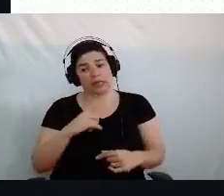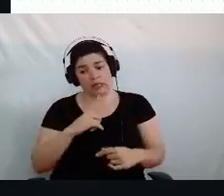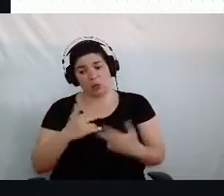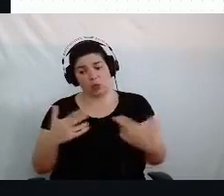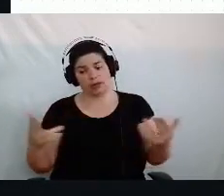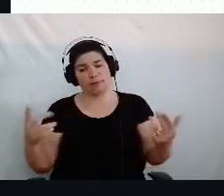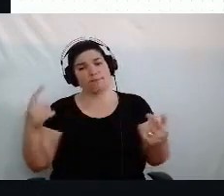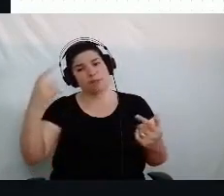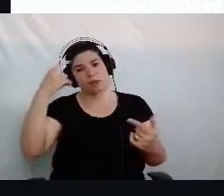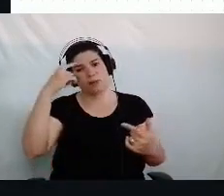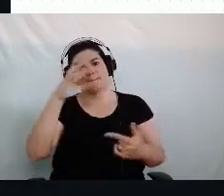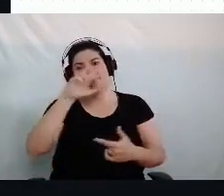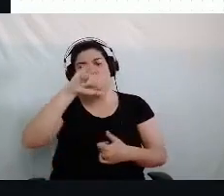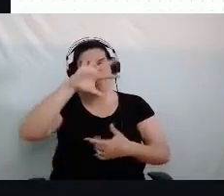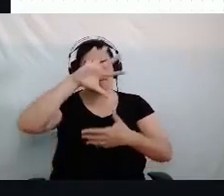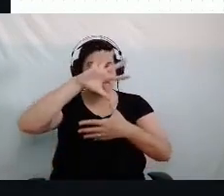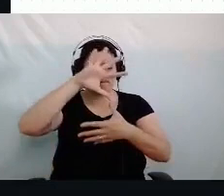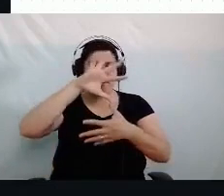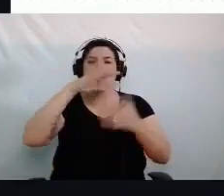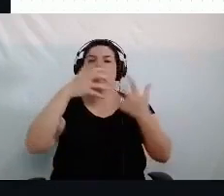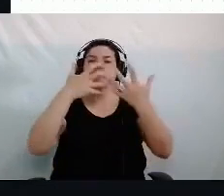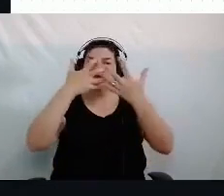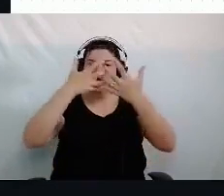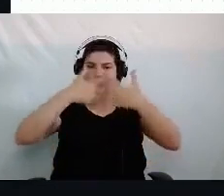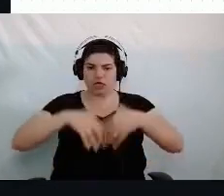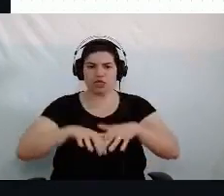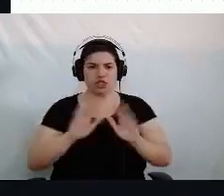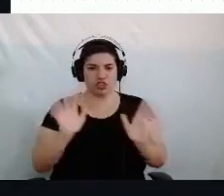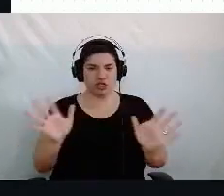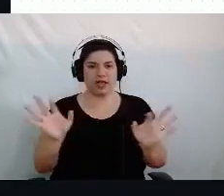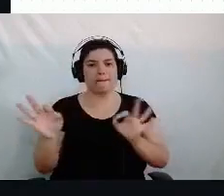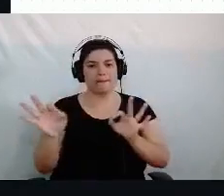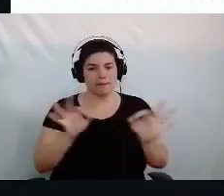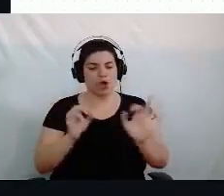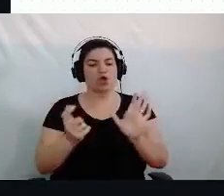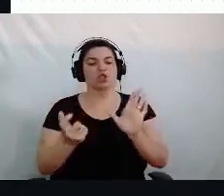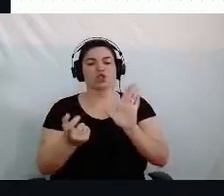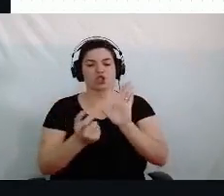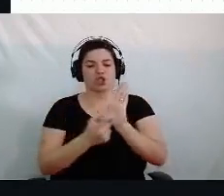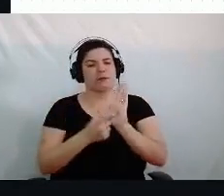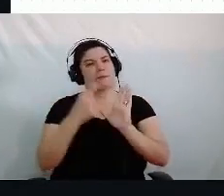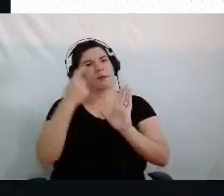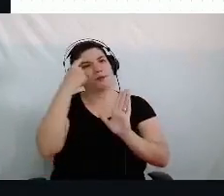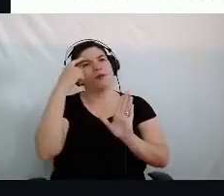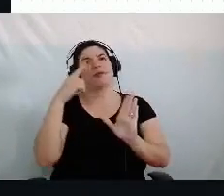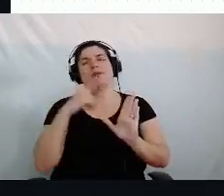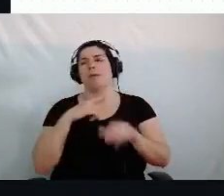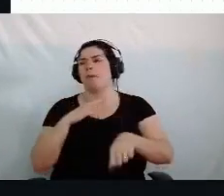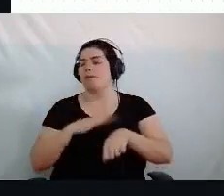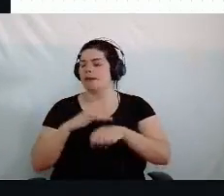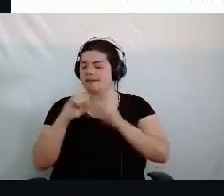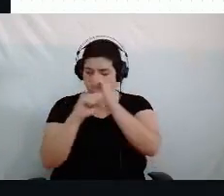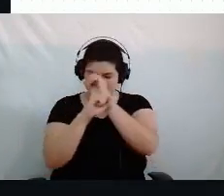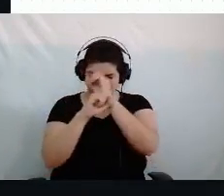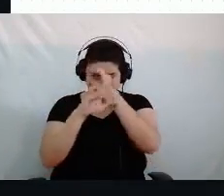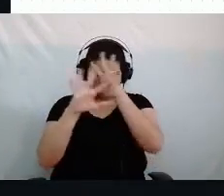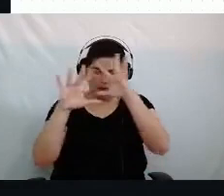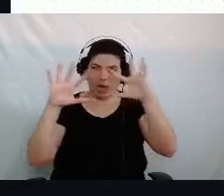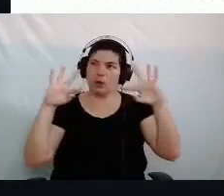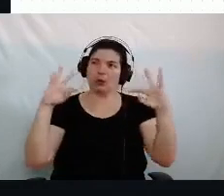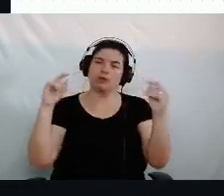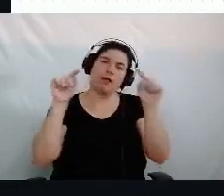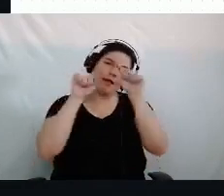de funcionalidades. Acredito que todo mundo que já fez um software na vida teve aquele momento gostoso de imaginar tudo que vai ter na tela,